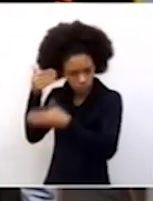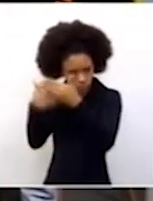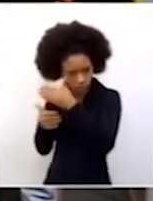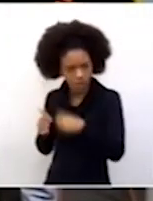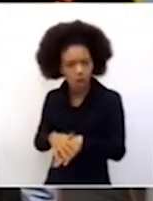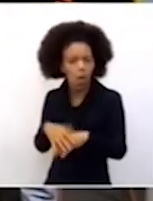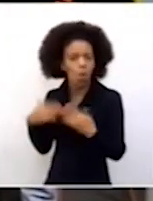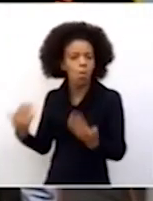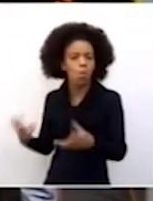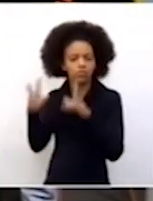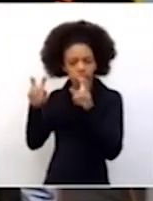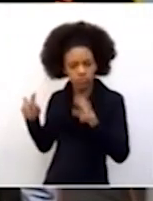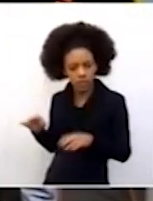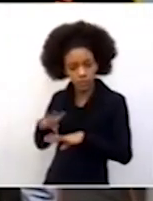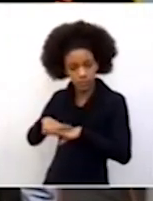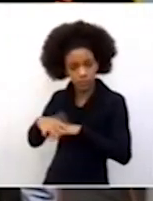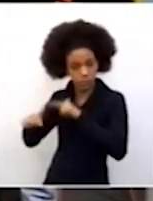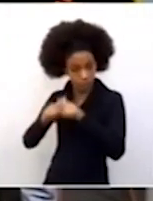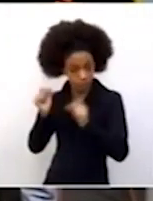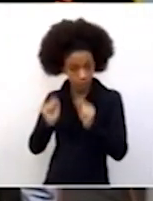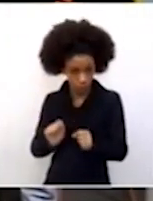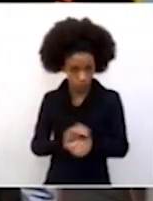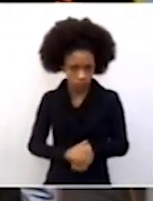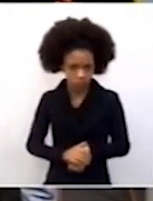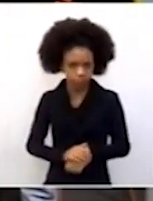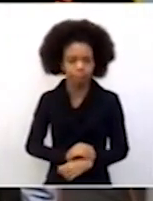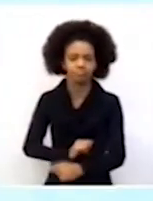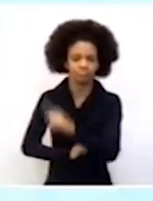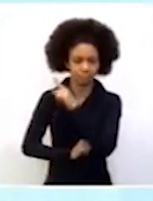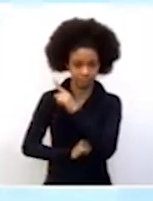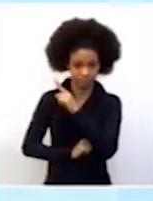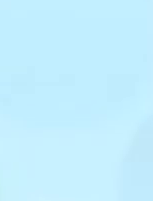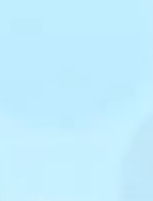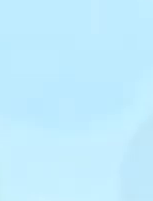temas matemáticos nós podemos trabalhar, tá? Por favor, tempo na tela.